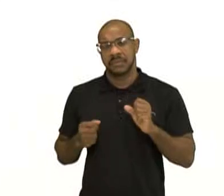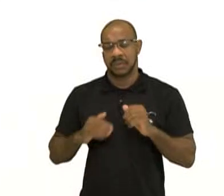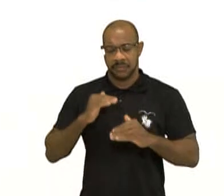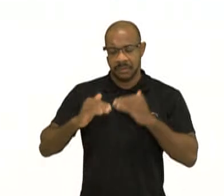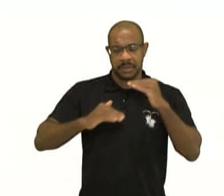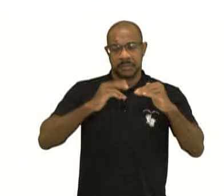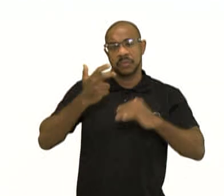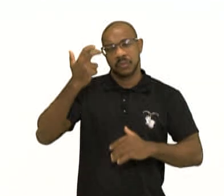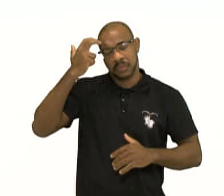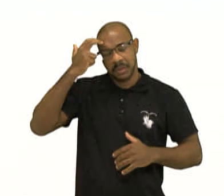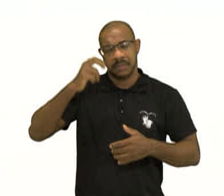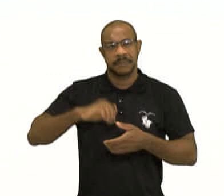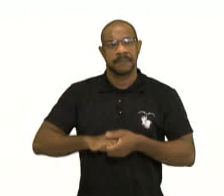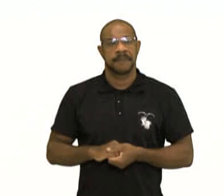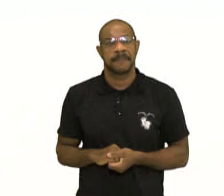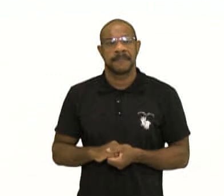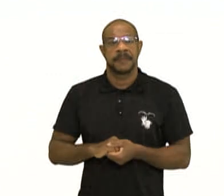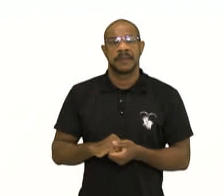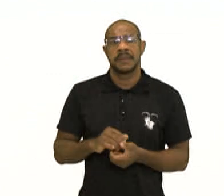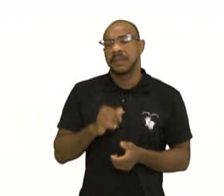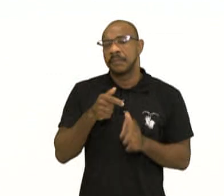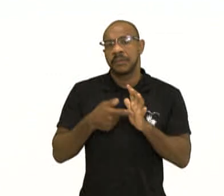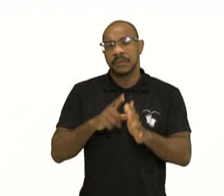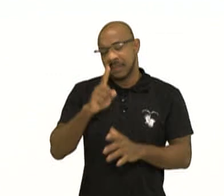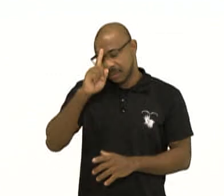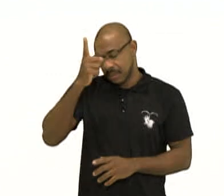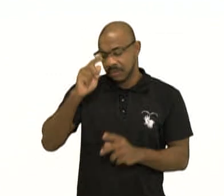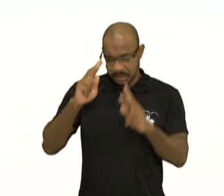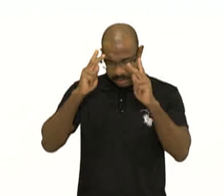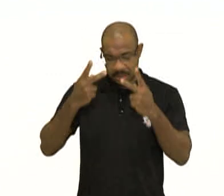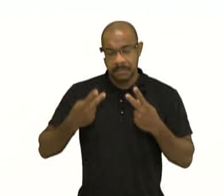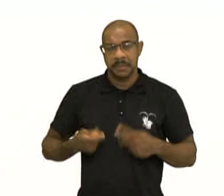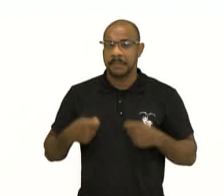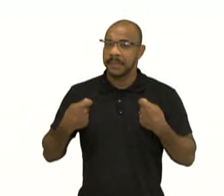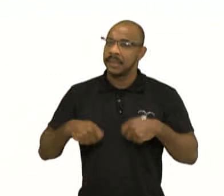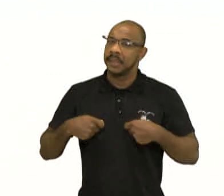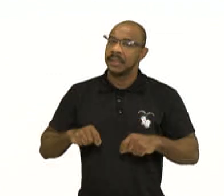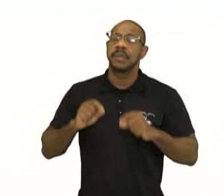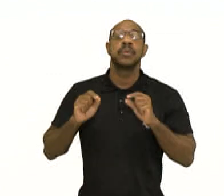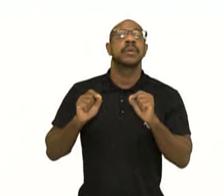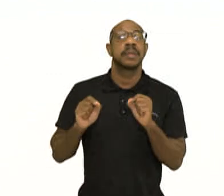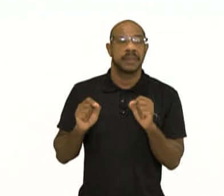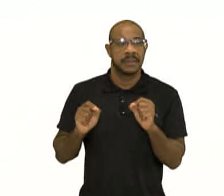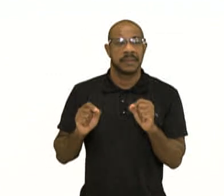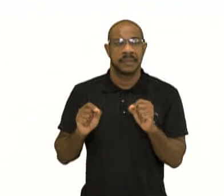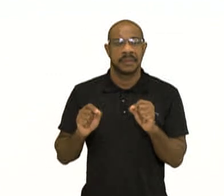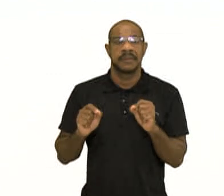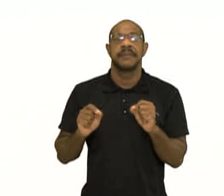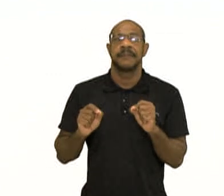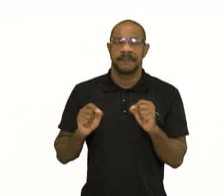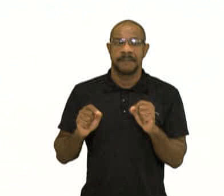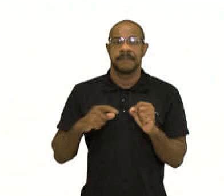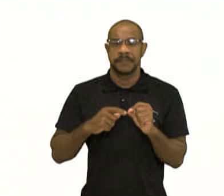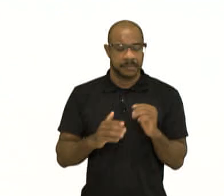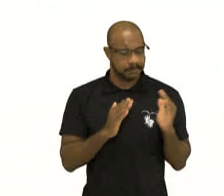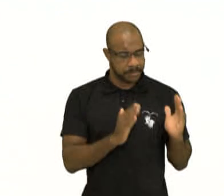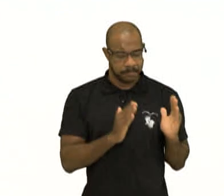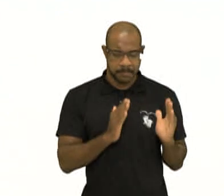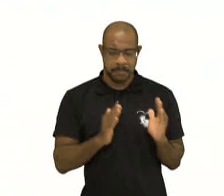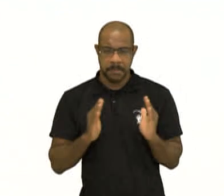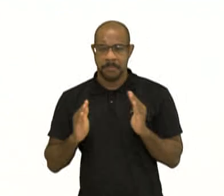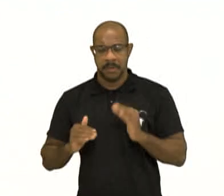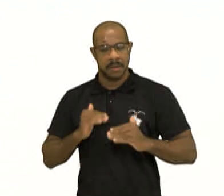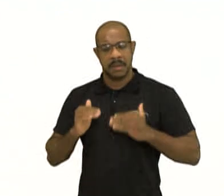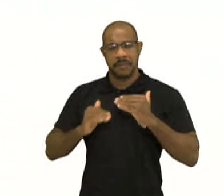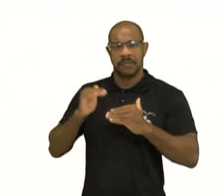cultural. Ela corresponde à ideia de que a humanidade precisa passar necessariamente por determinados estágios evolutivos,